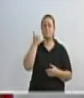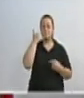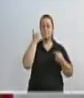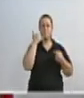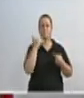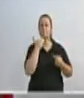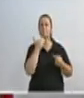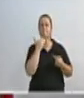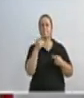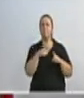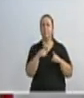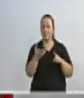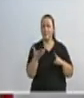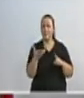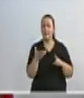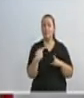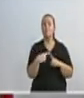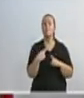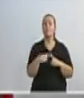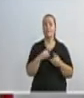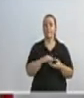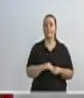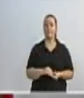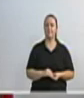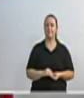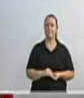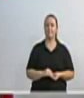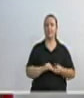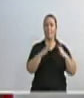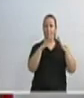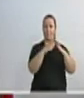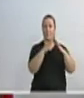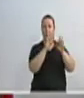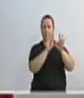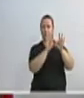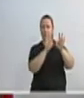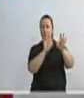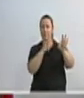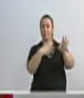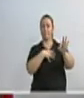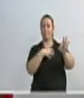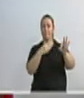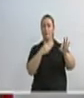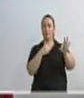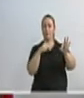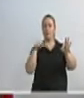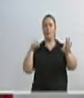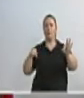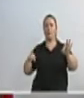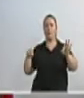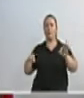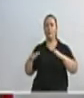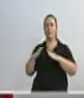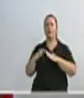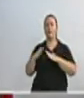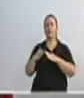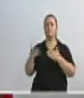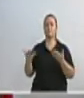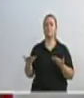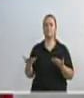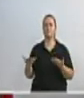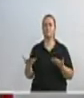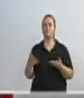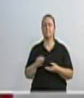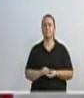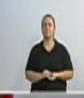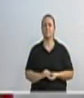porque os filhos precisam, e eles precisam se deslocar até a Vila Itopava, quando eles podem fazer os